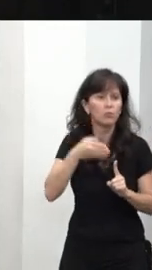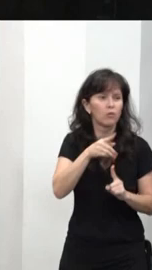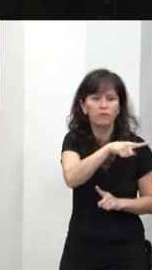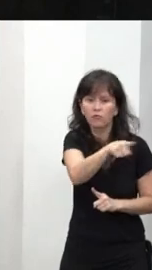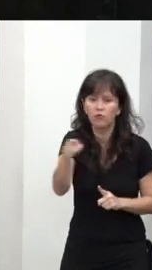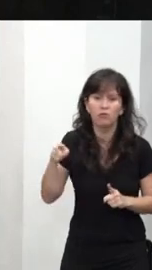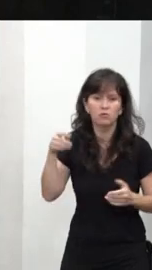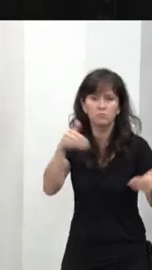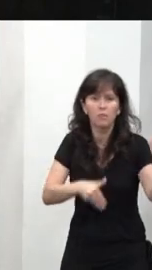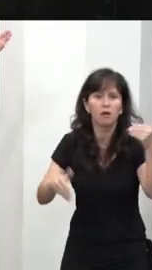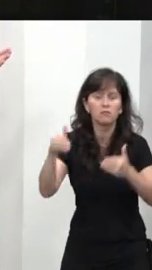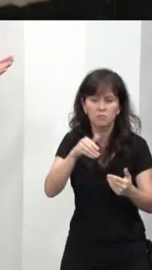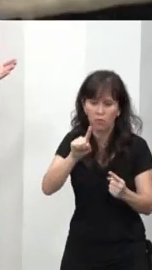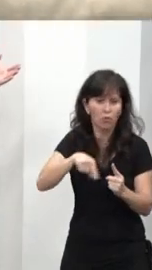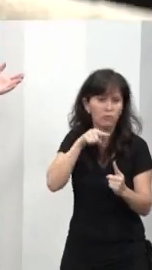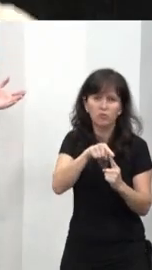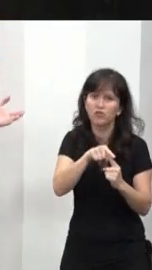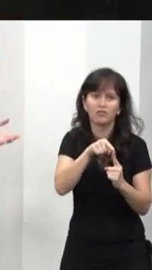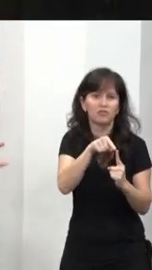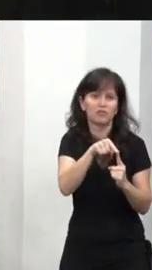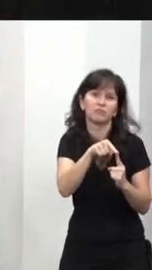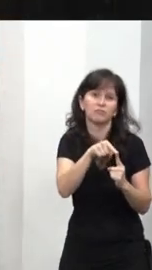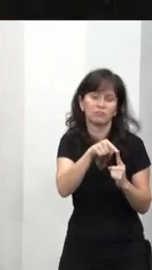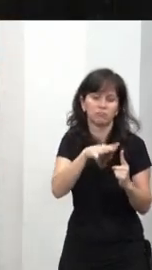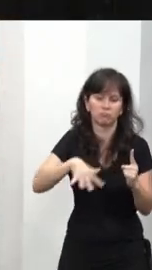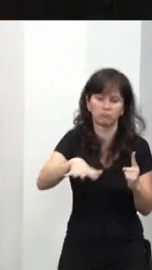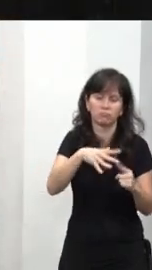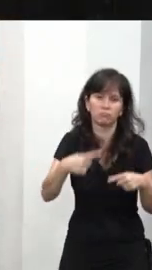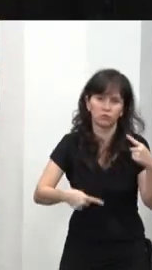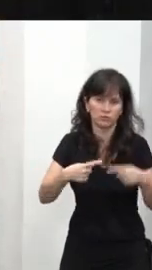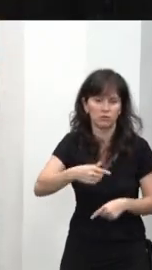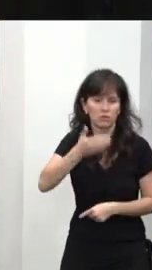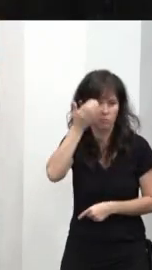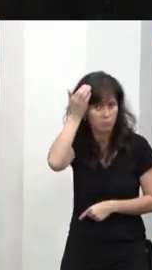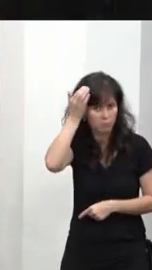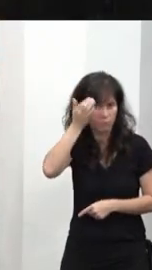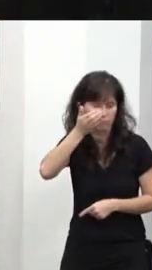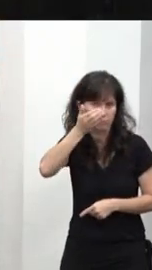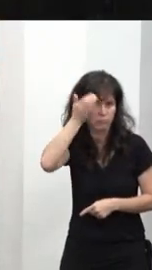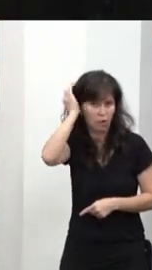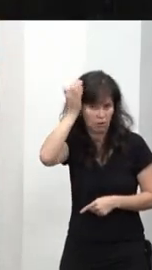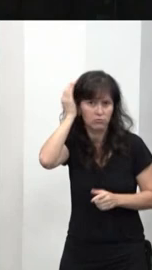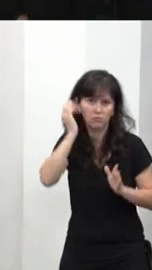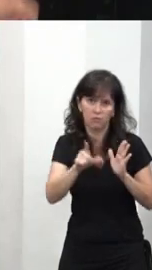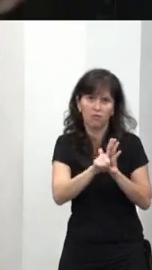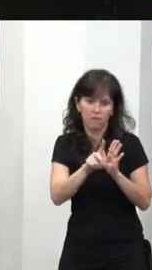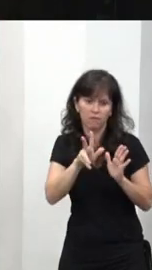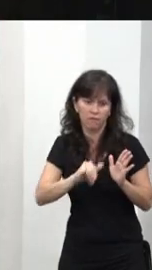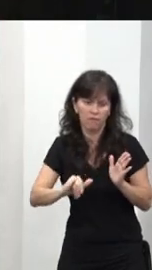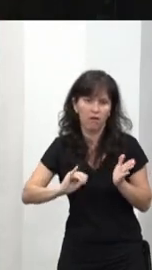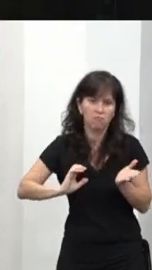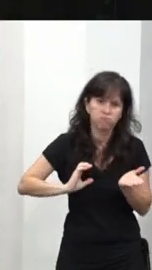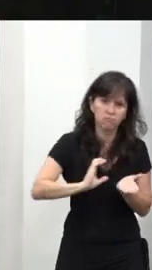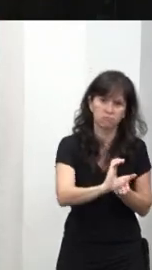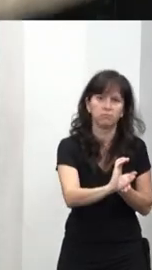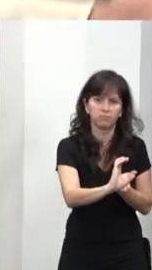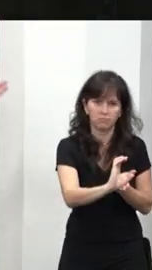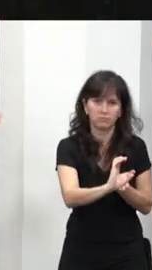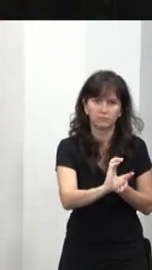então a lei Paulo Gustavo ela vai trazer esse montante significativo de recursos são